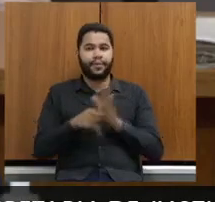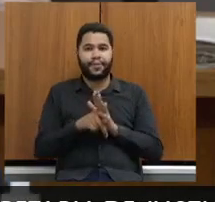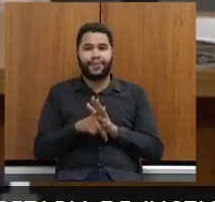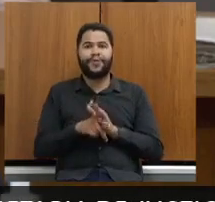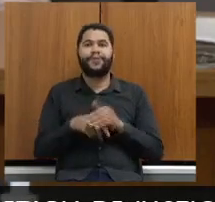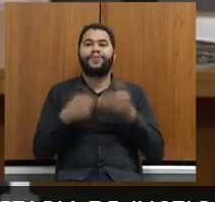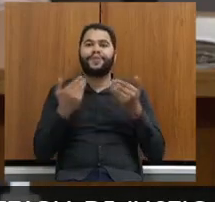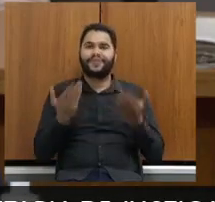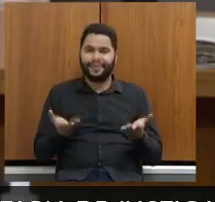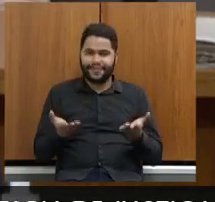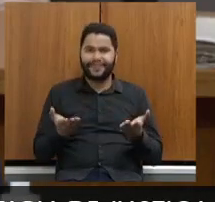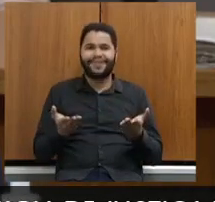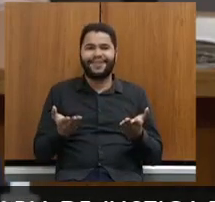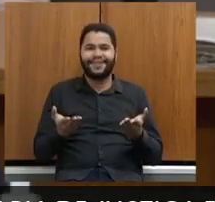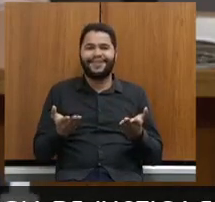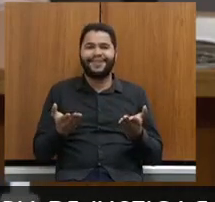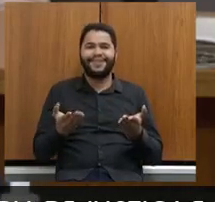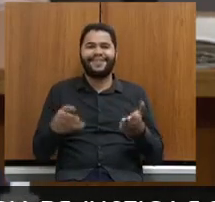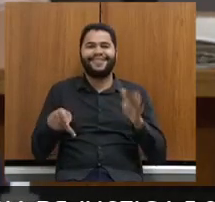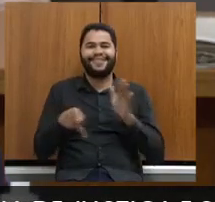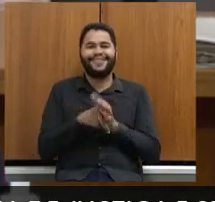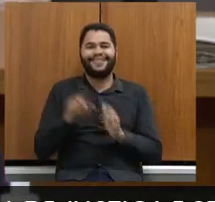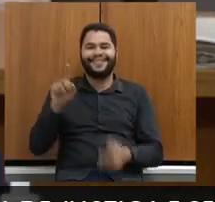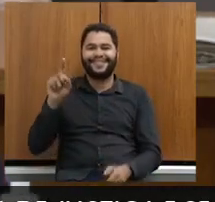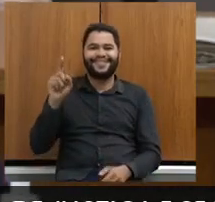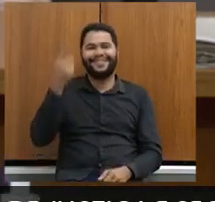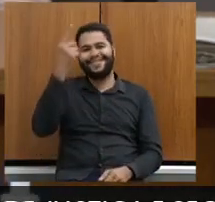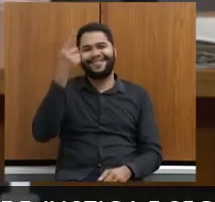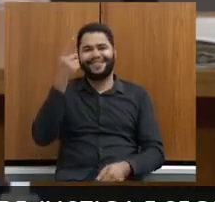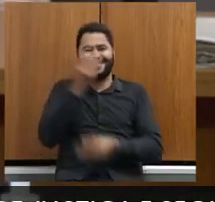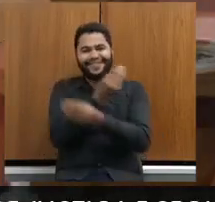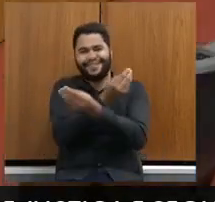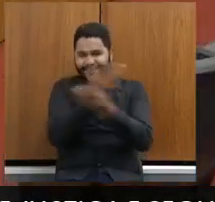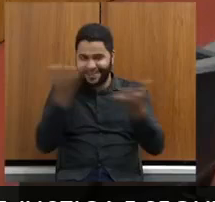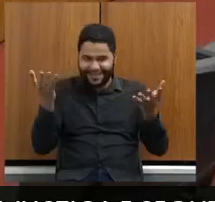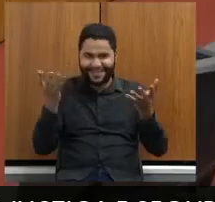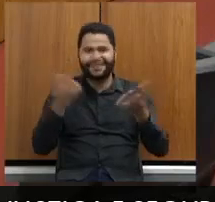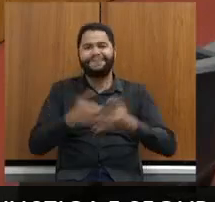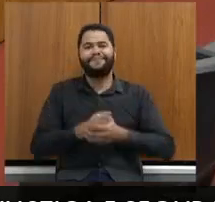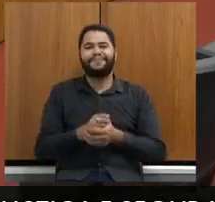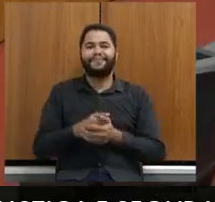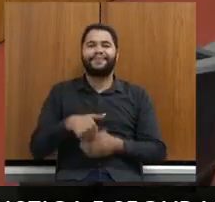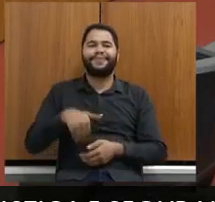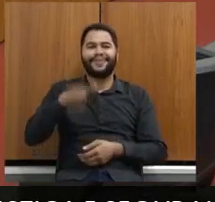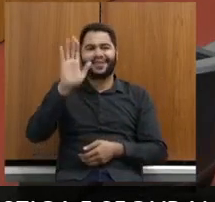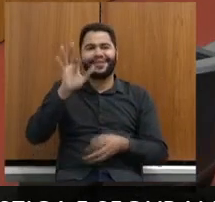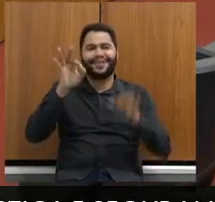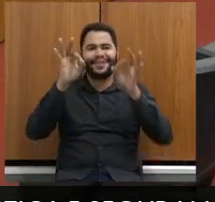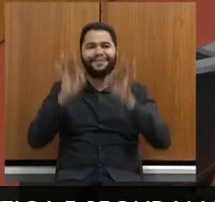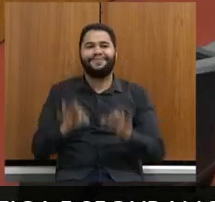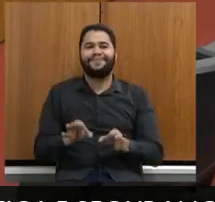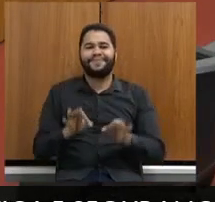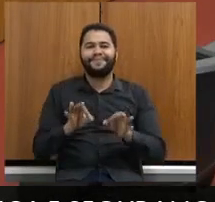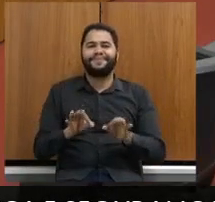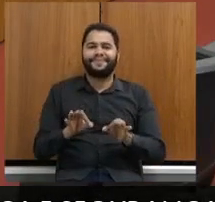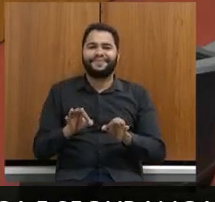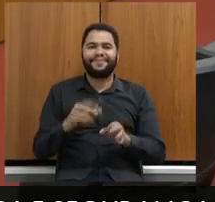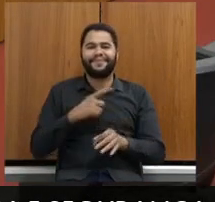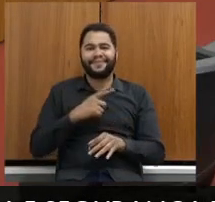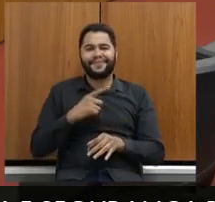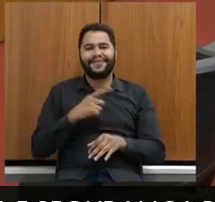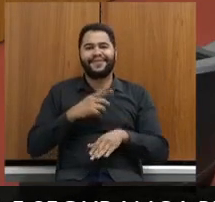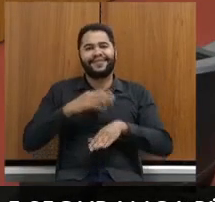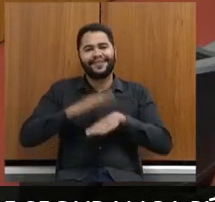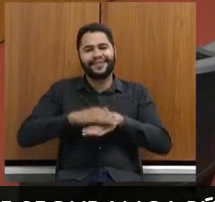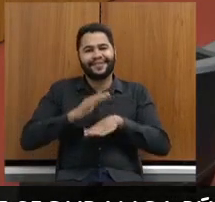Então a nossa a nossa primeira Providência foi realmente trazer mais essa dignidade é o policial perna para que ele tivesse